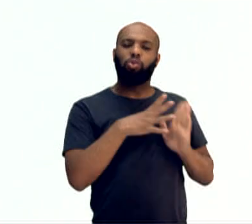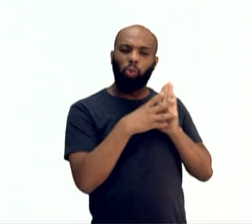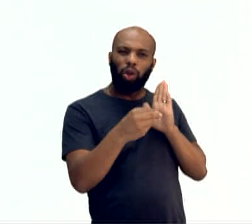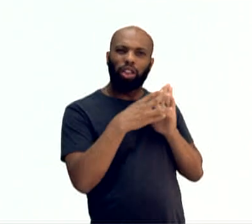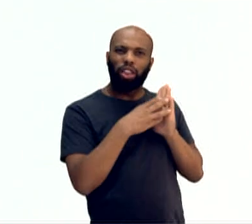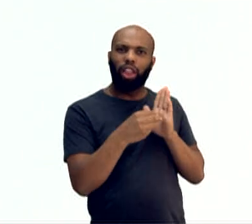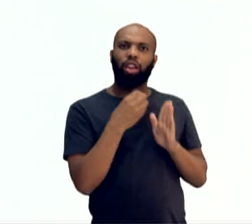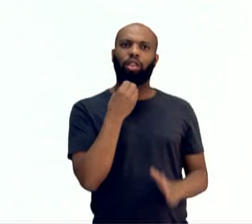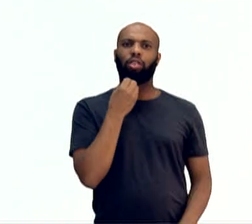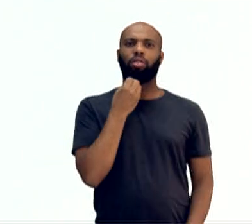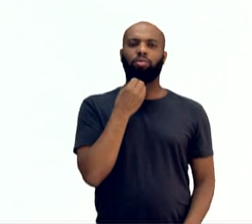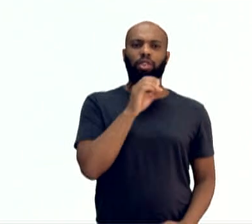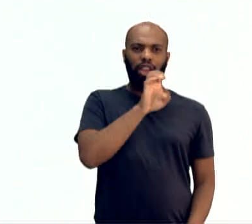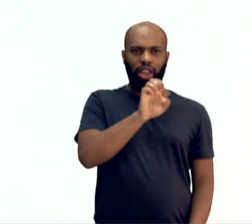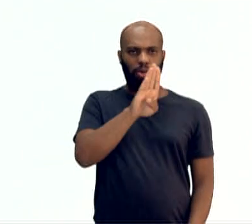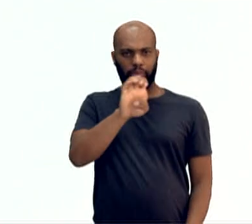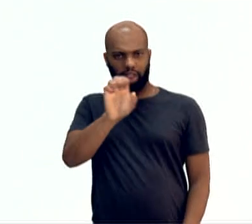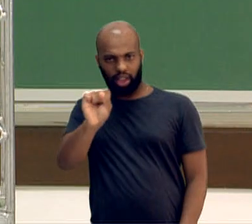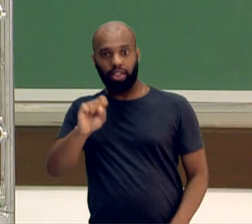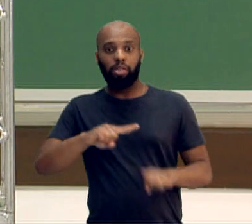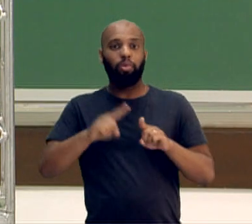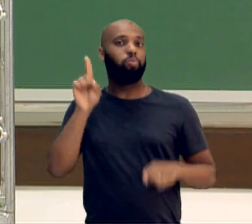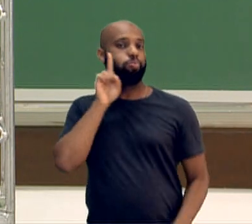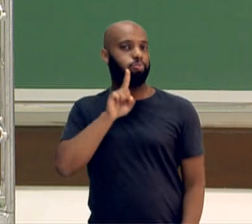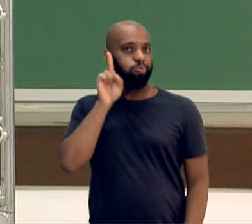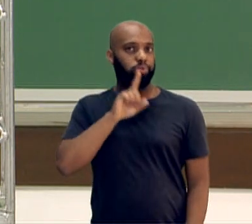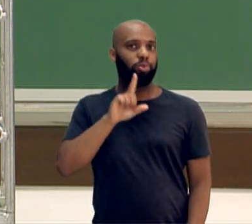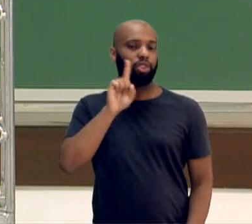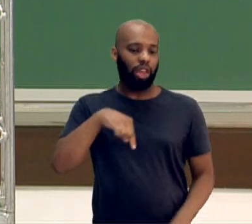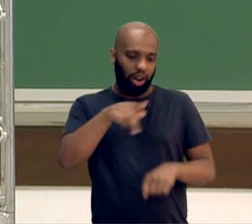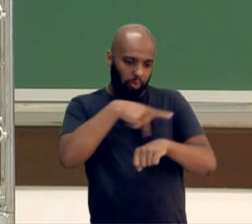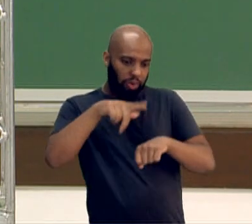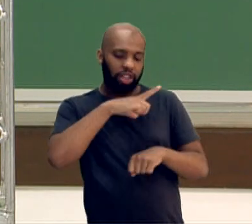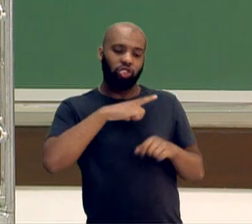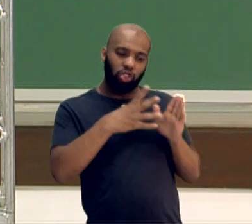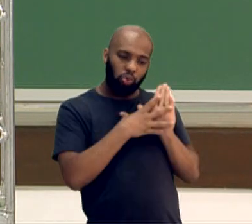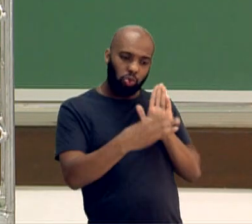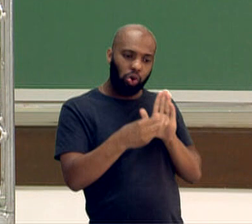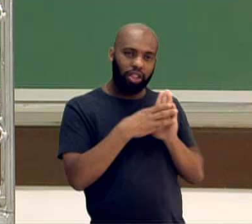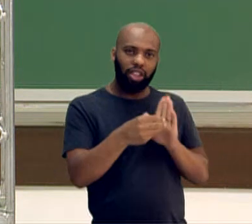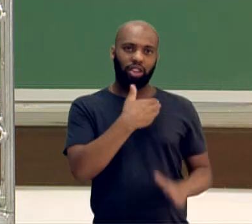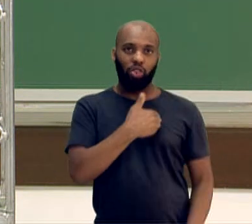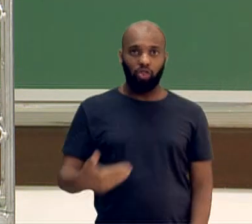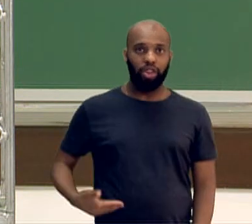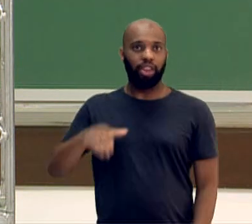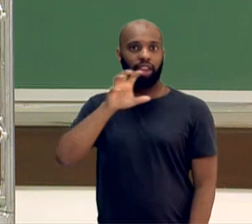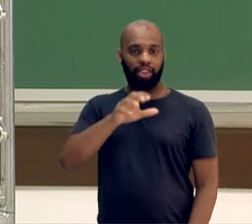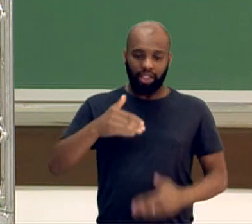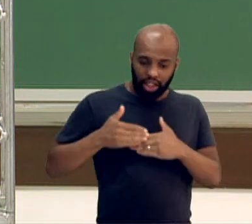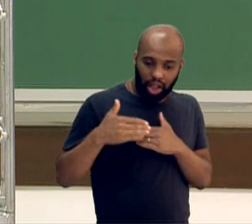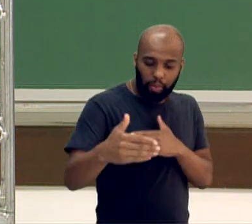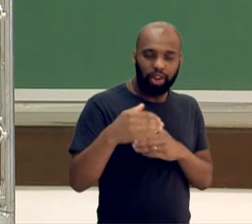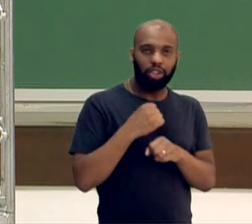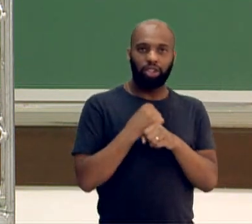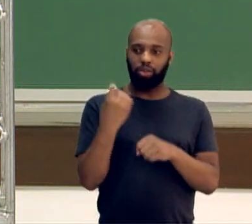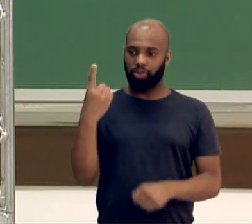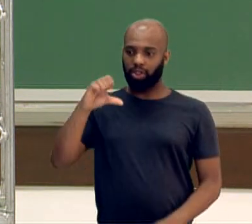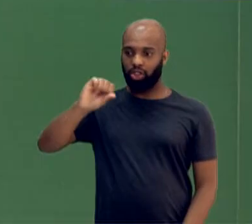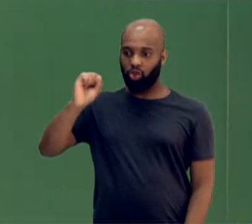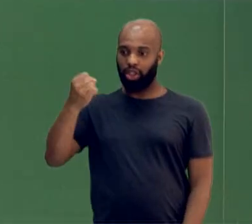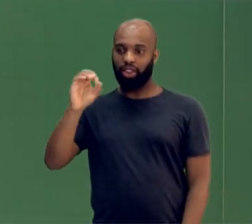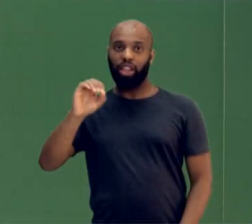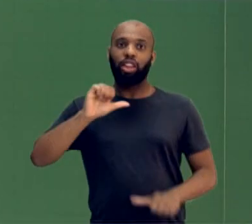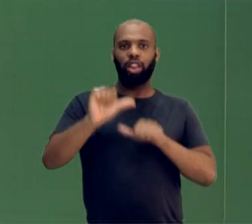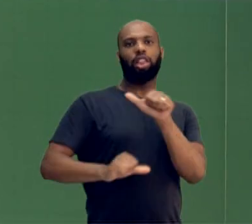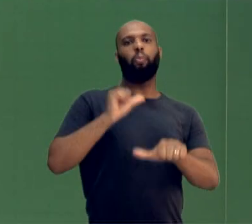social, porém os Estados Unidos, que era um país que tinha esse modelo de Estado, a partir da década de 80, ele muda totalmente